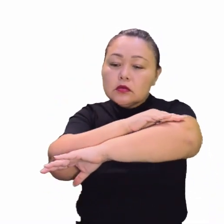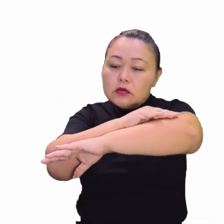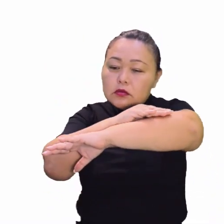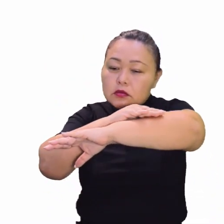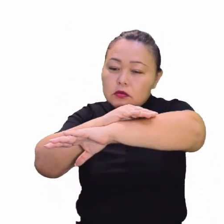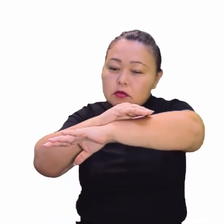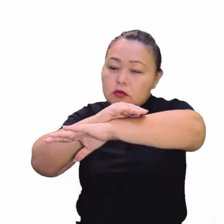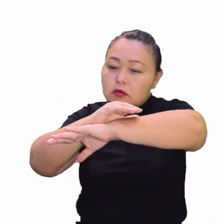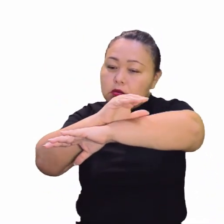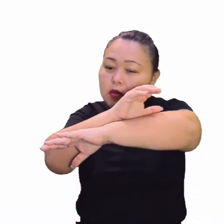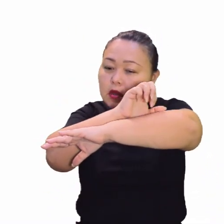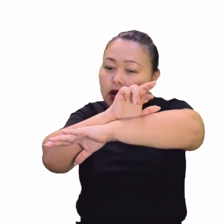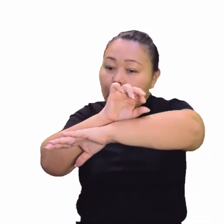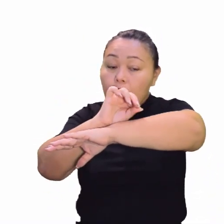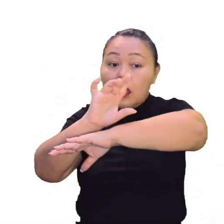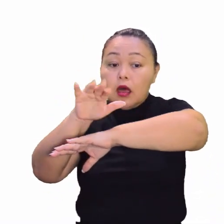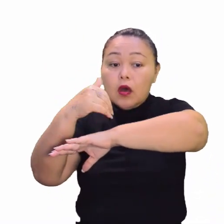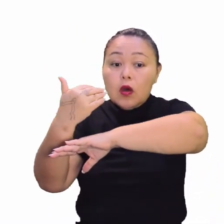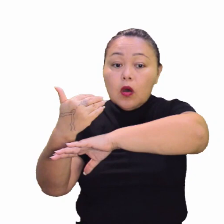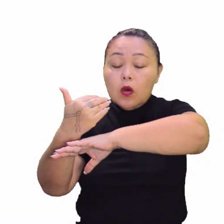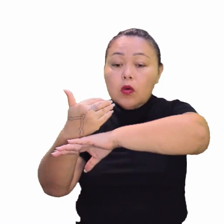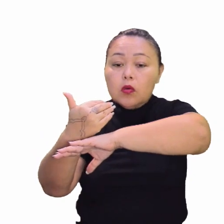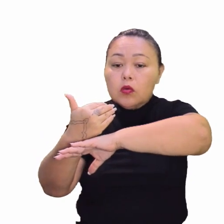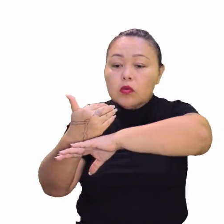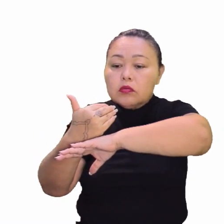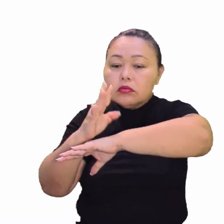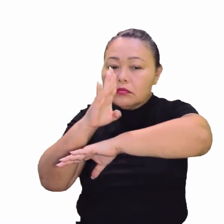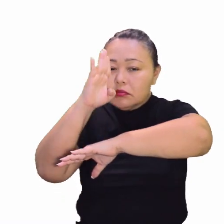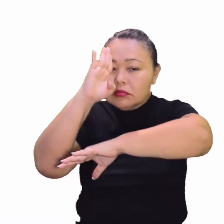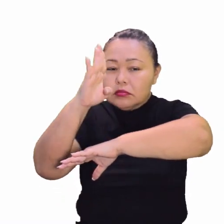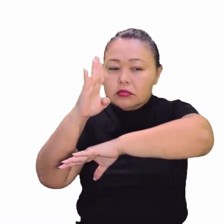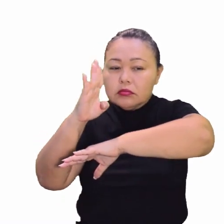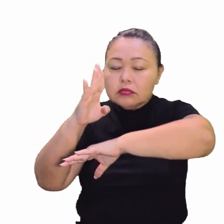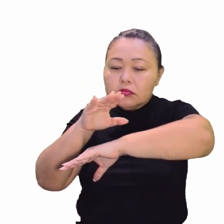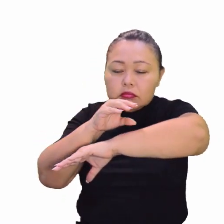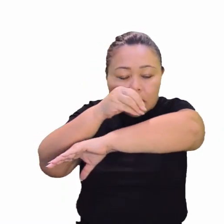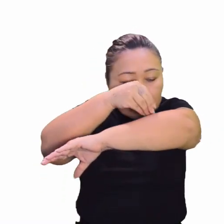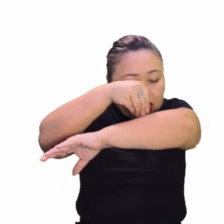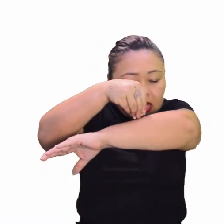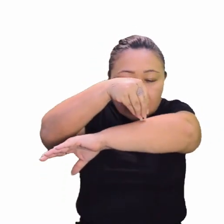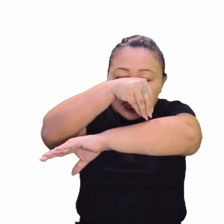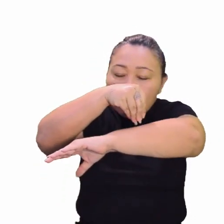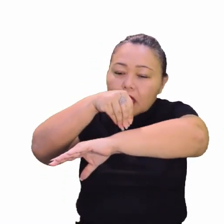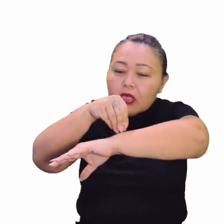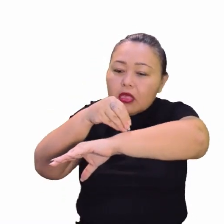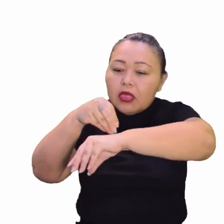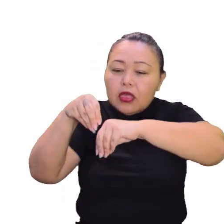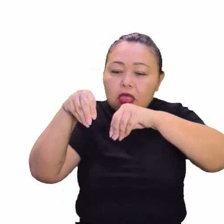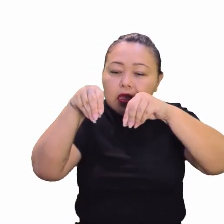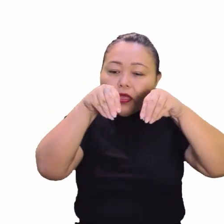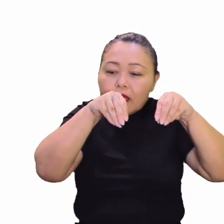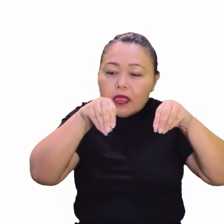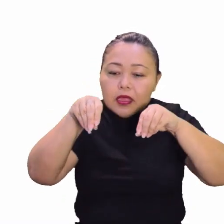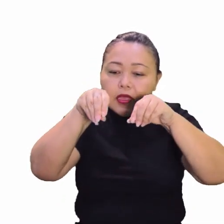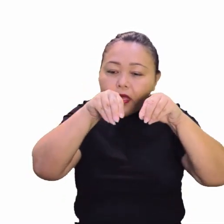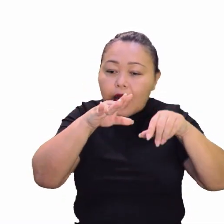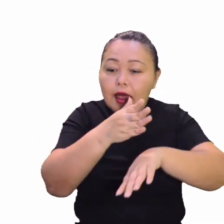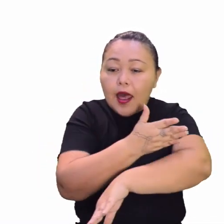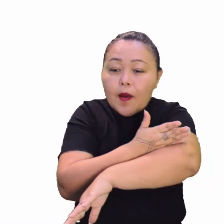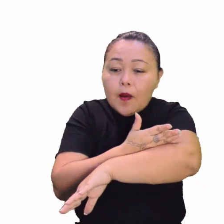cerrado, não é isso? Elas ocorrem principalmente em solos de areia.